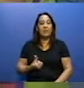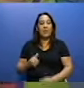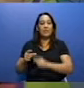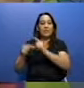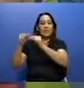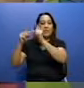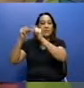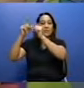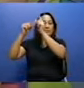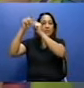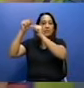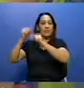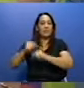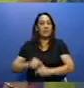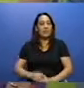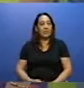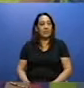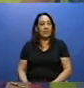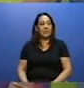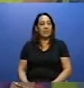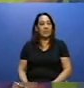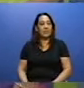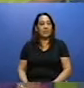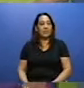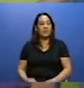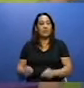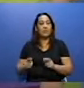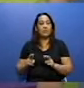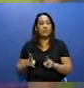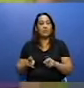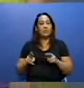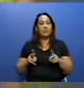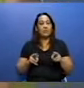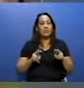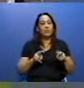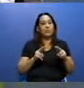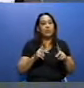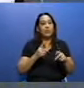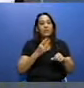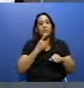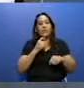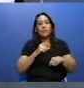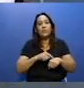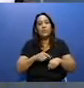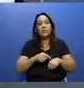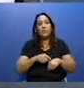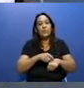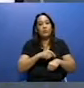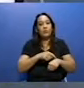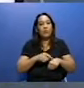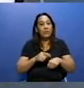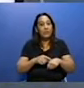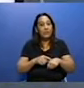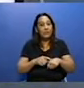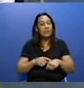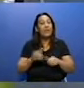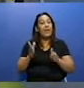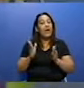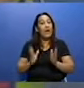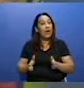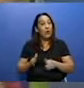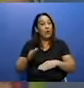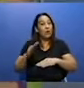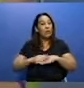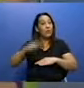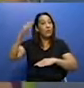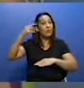quantas. Seis estrelas, diferente da dos morangos. Aqui não está aumentando